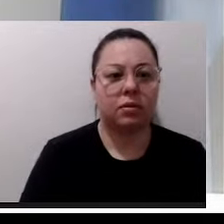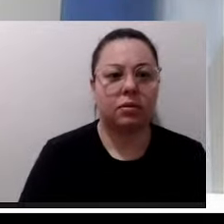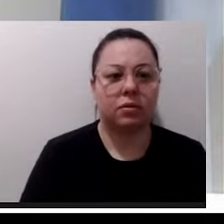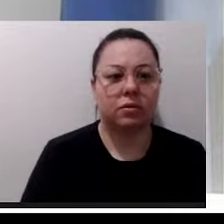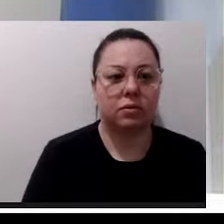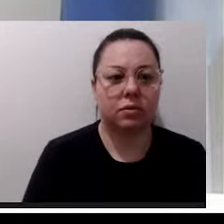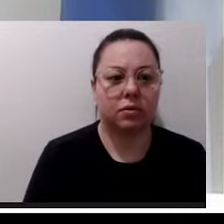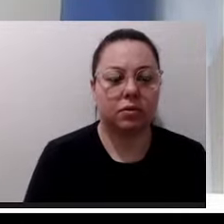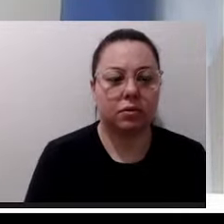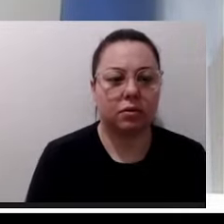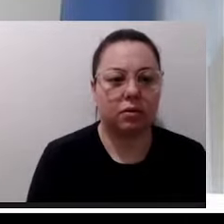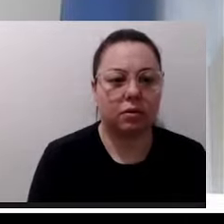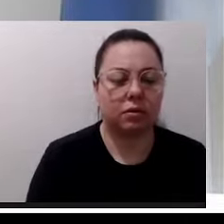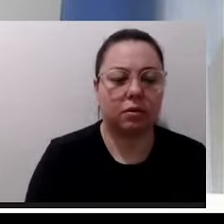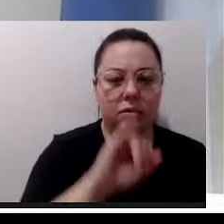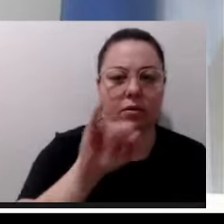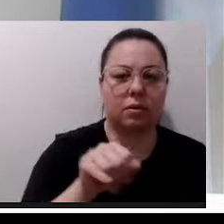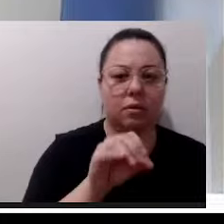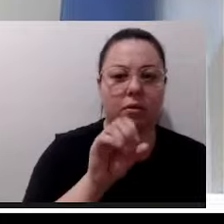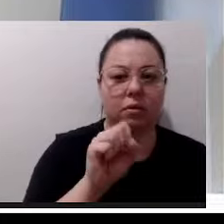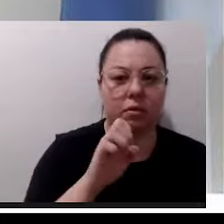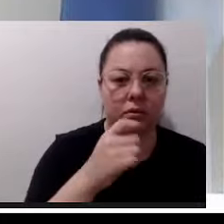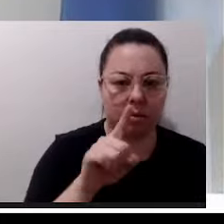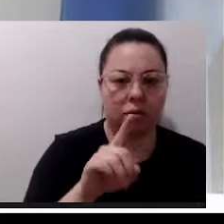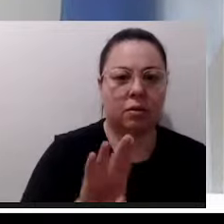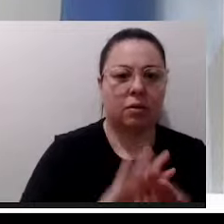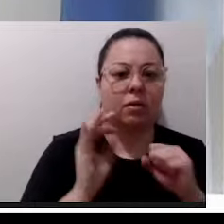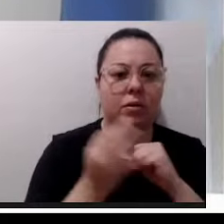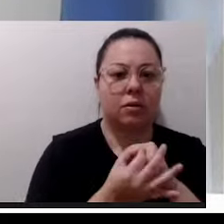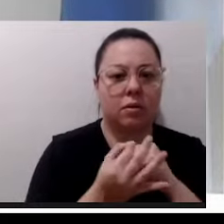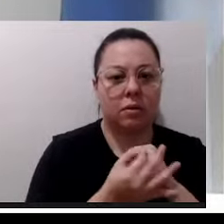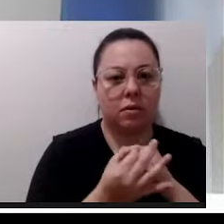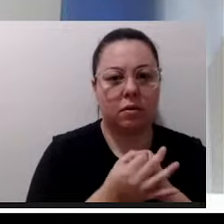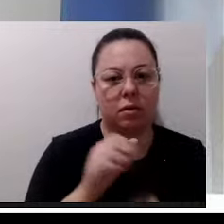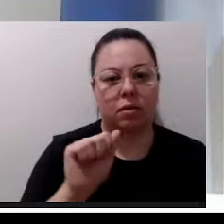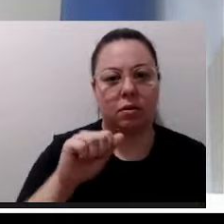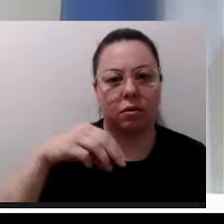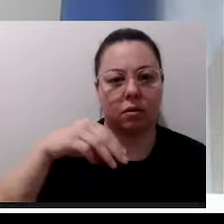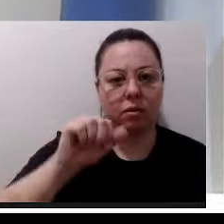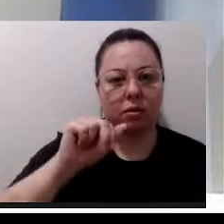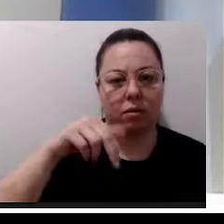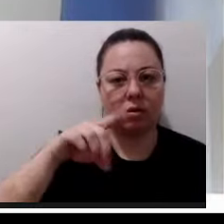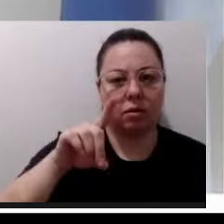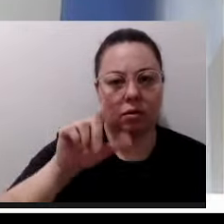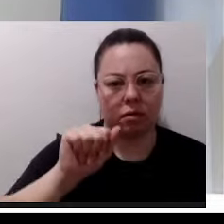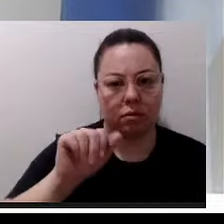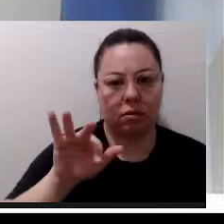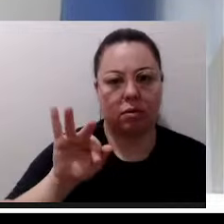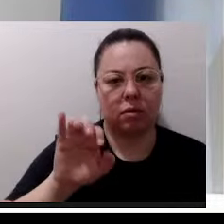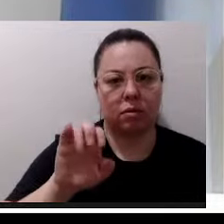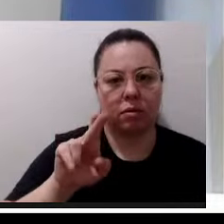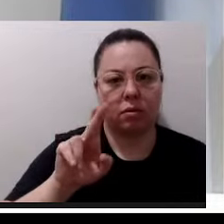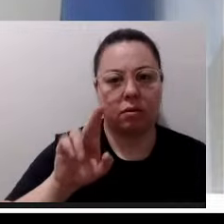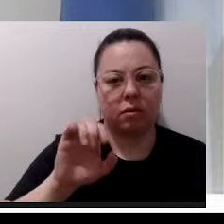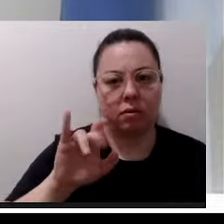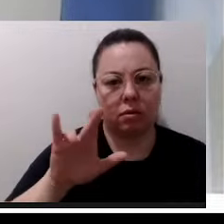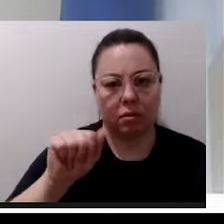Recorrente José Marivan Barbosa de Mello. Advogada Amanda Ferreira da Silva.